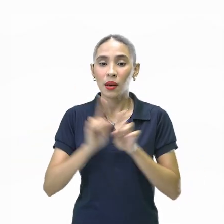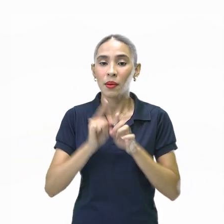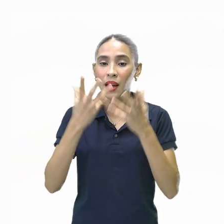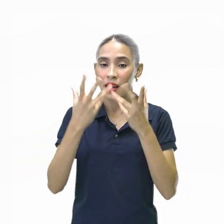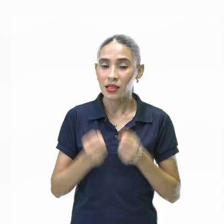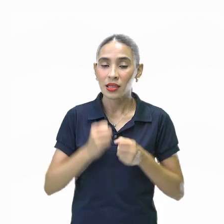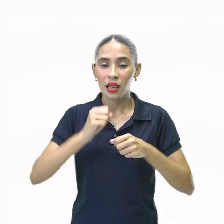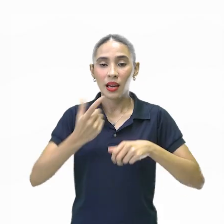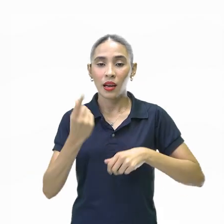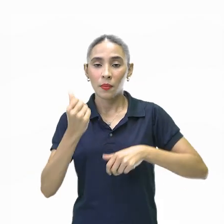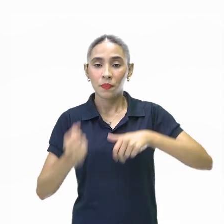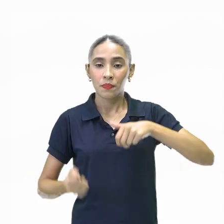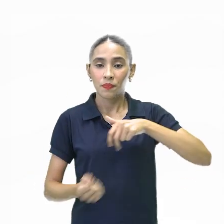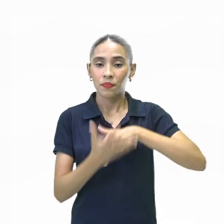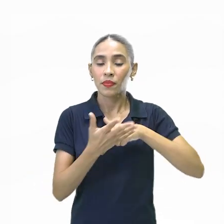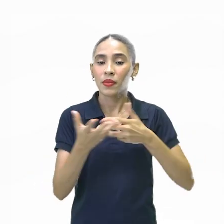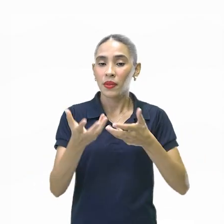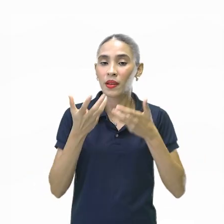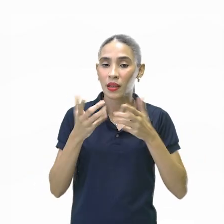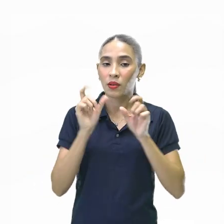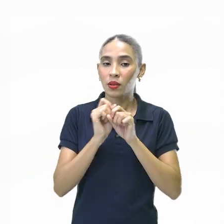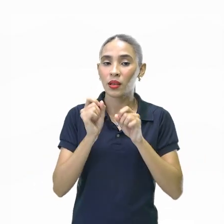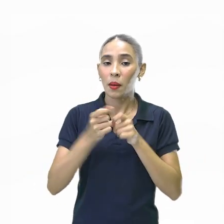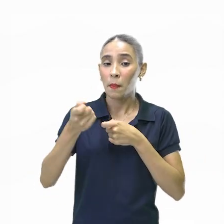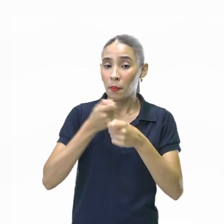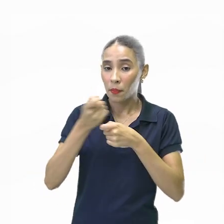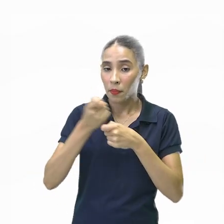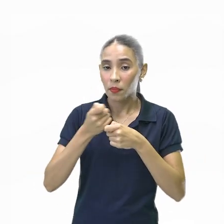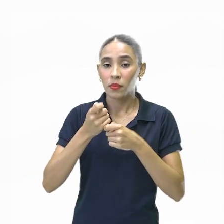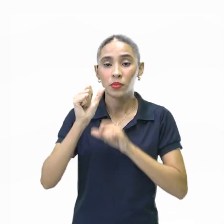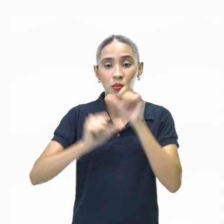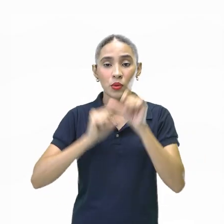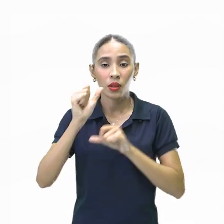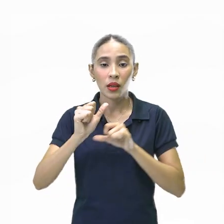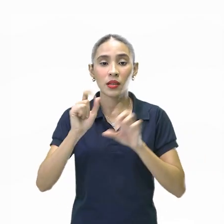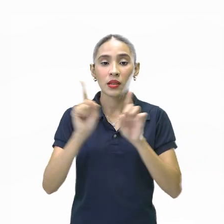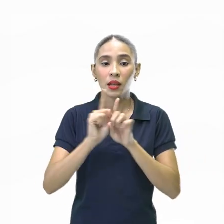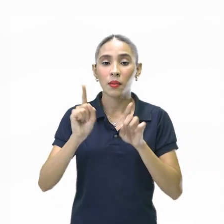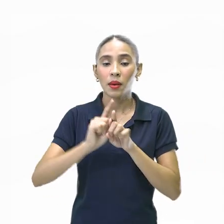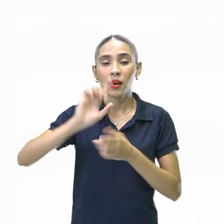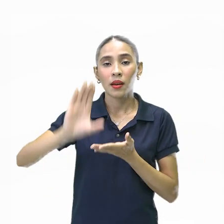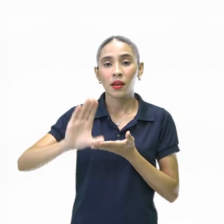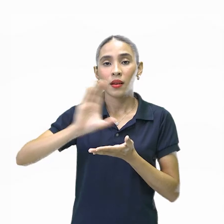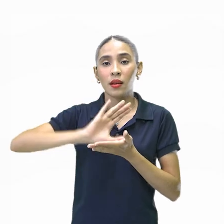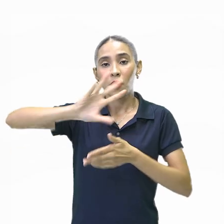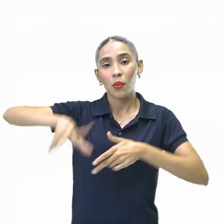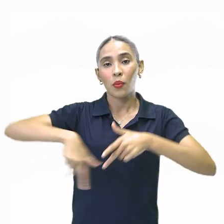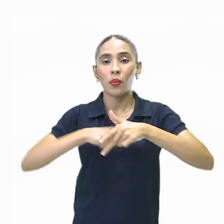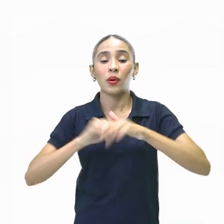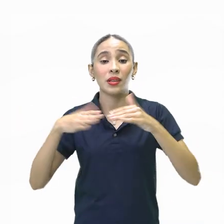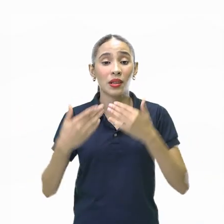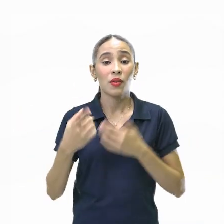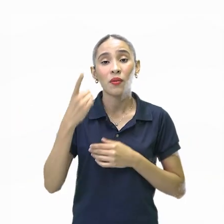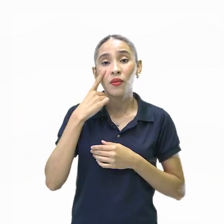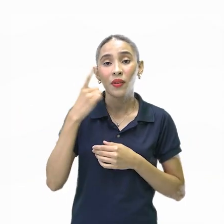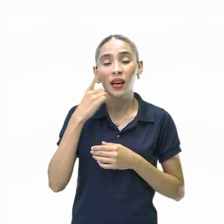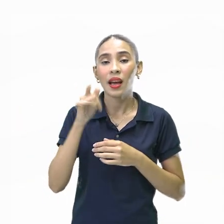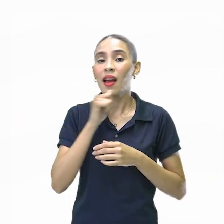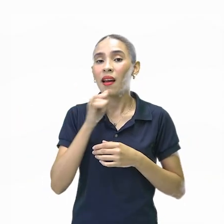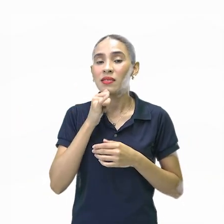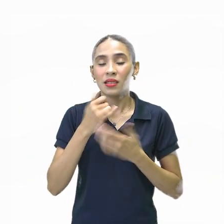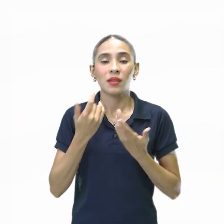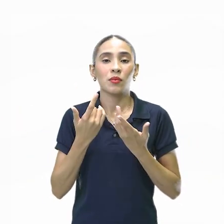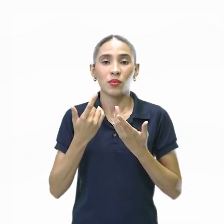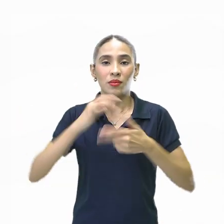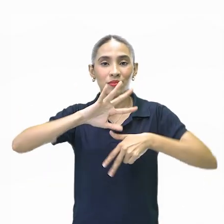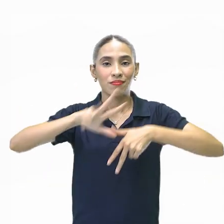de favorecimentos, manipulação de resultados e desvio de verbas. Aí a gente já vê a ganância entrando no jogo,